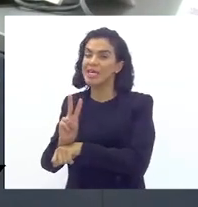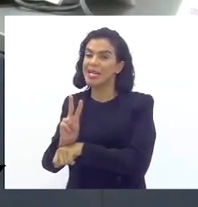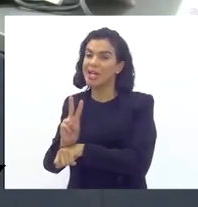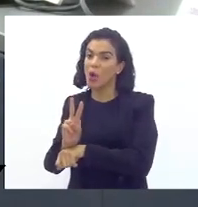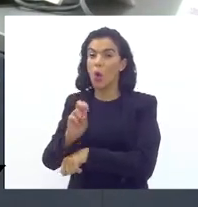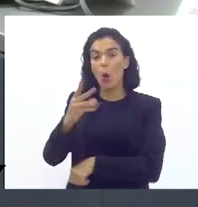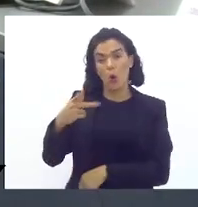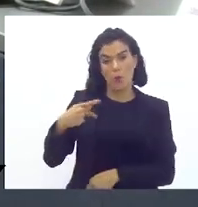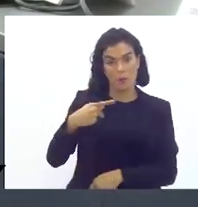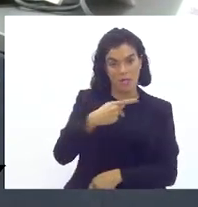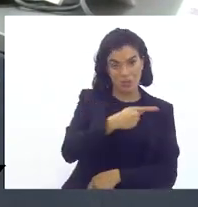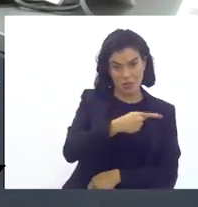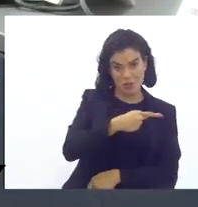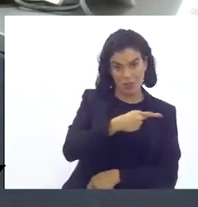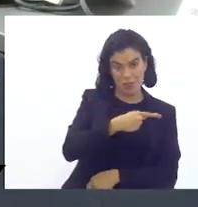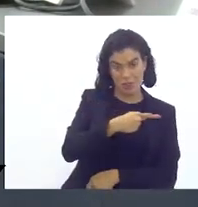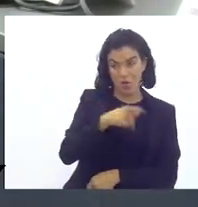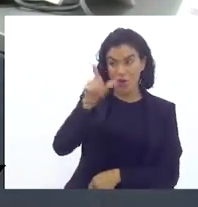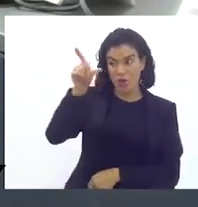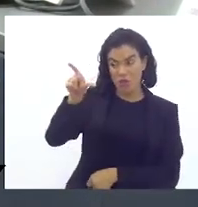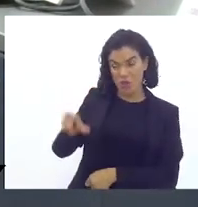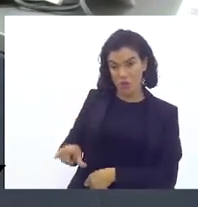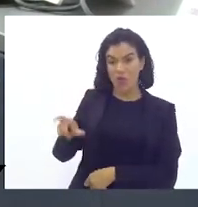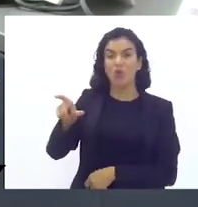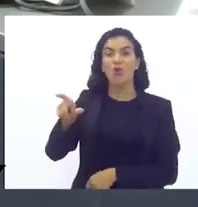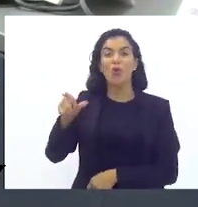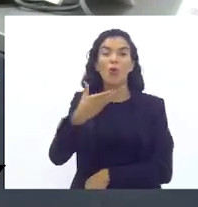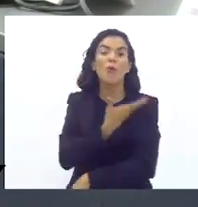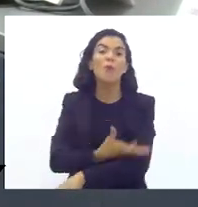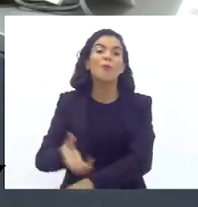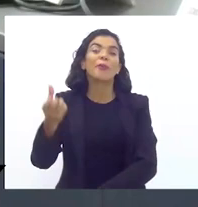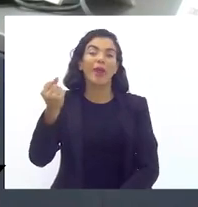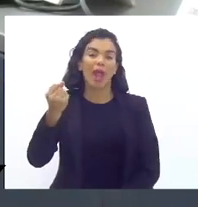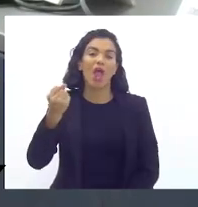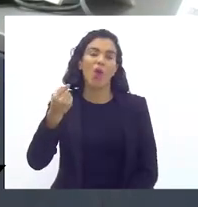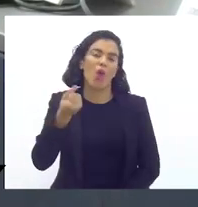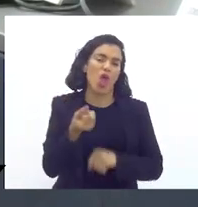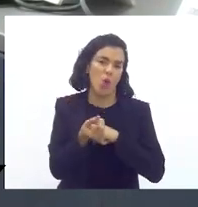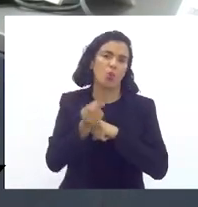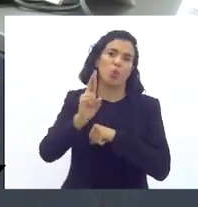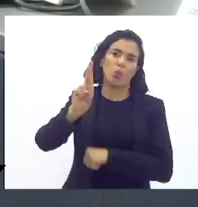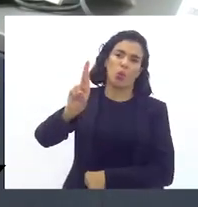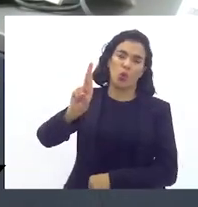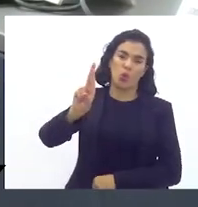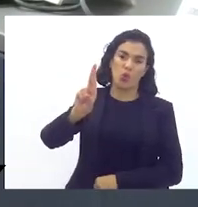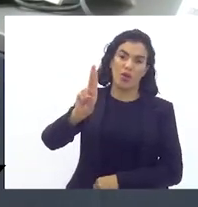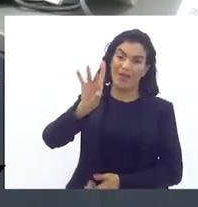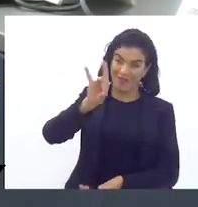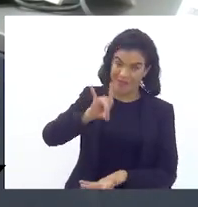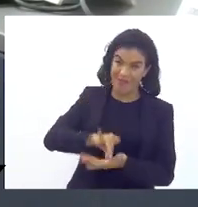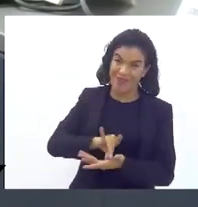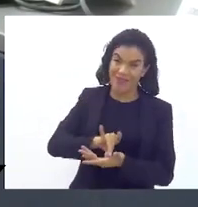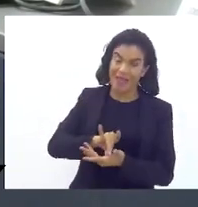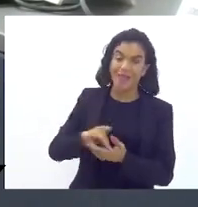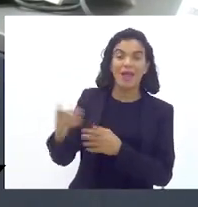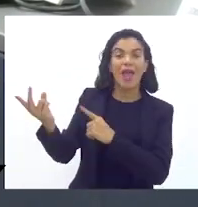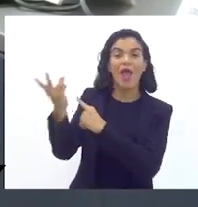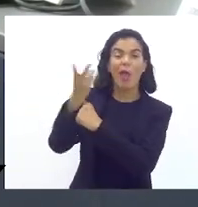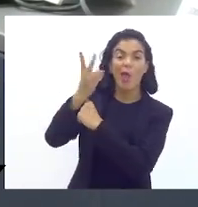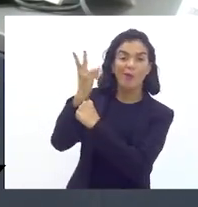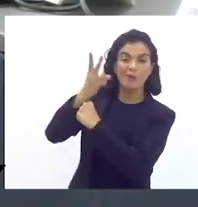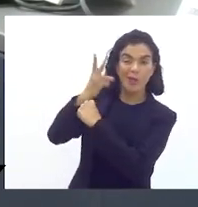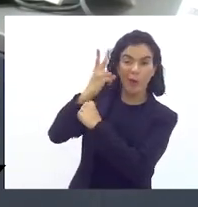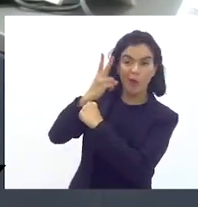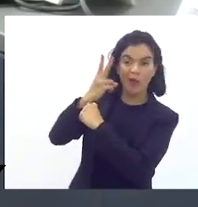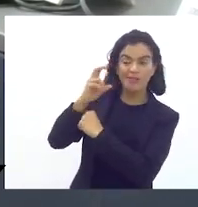ou pastor e o doutor vai ser o branco que na verdade é o segurança ou vigilante